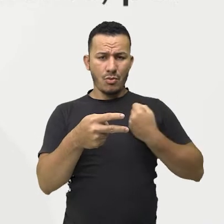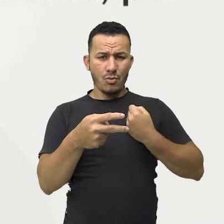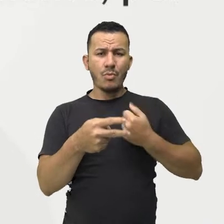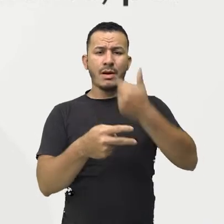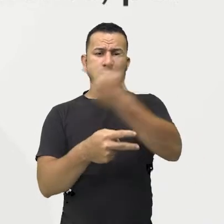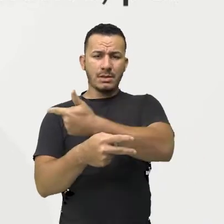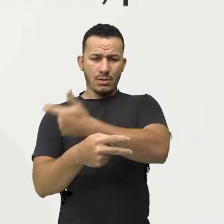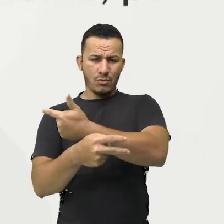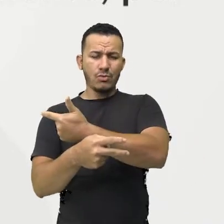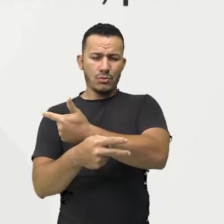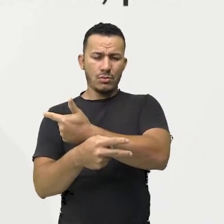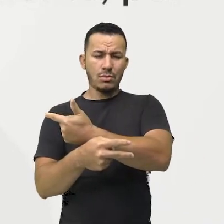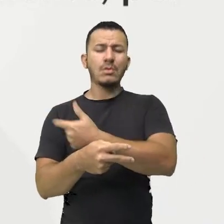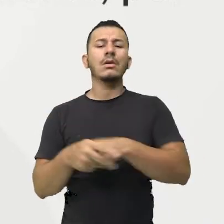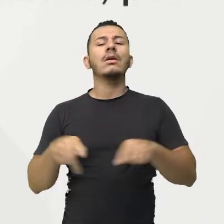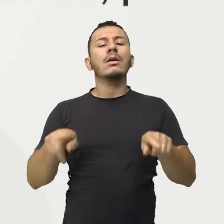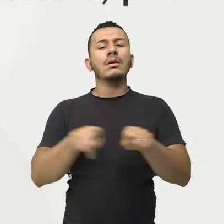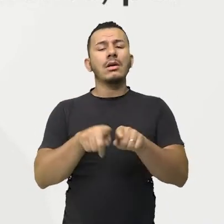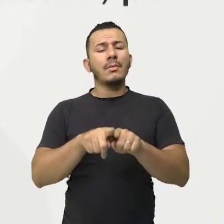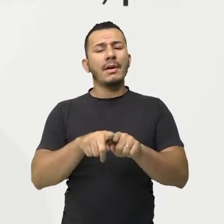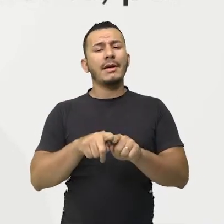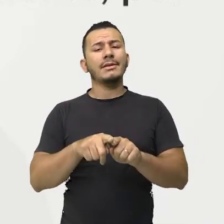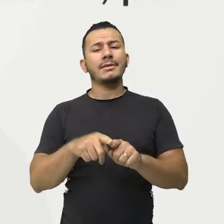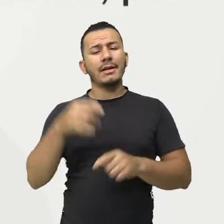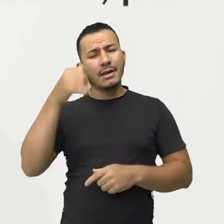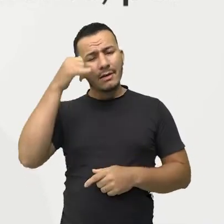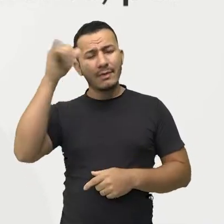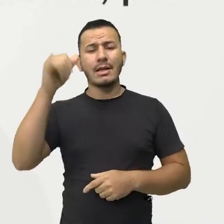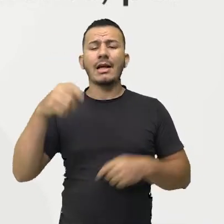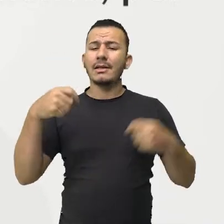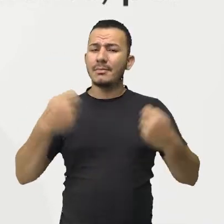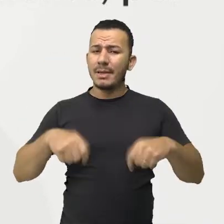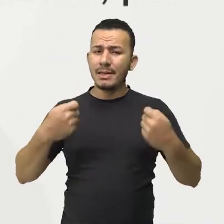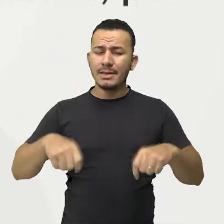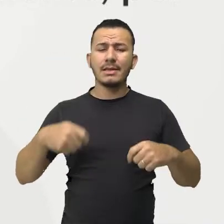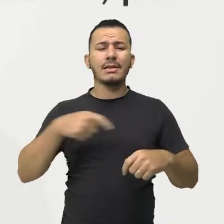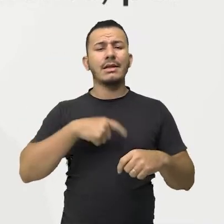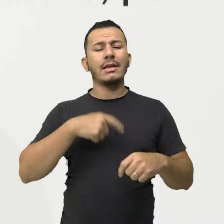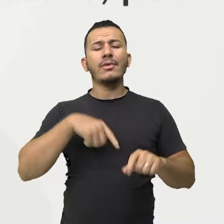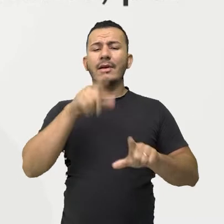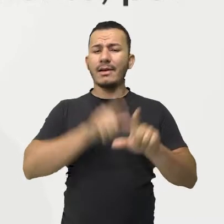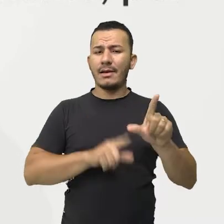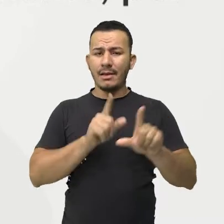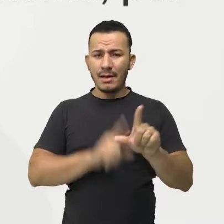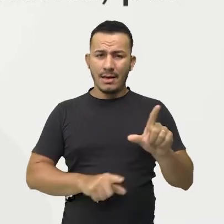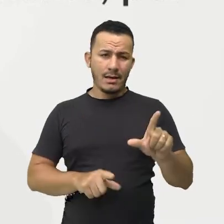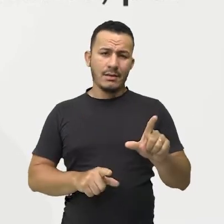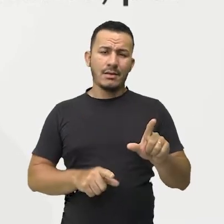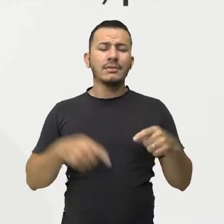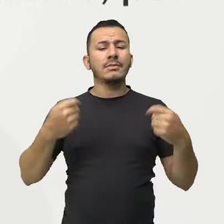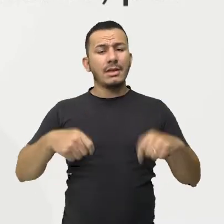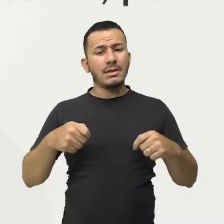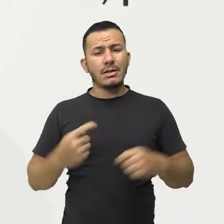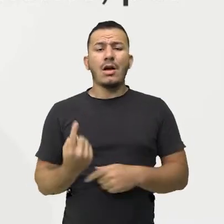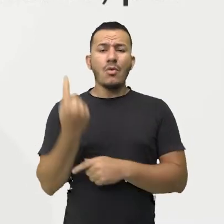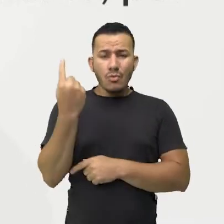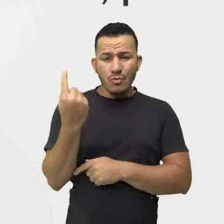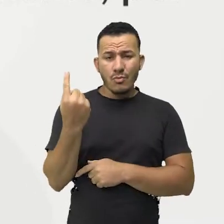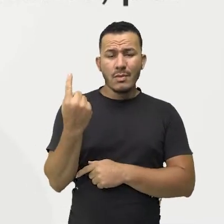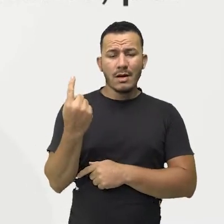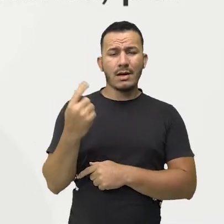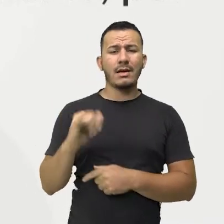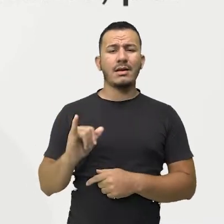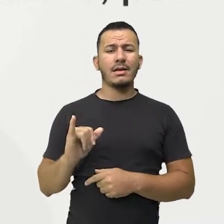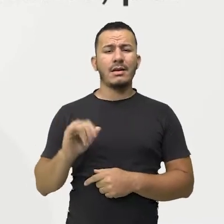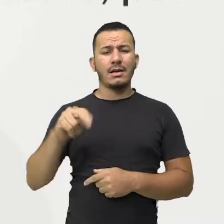bom? E não pode deixar de ter as incógnitas. Pelo menos uma incógnita tem que